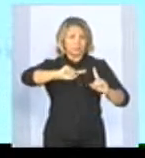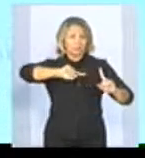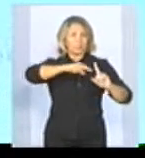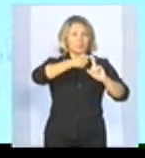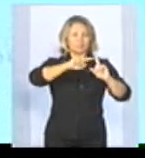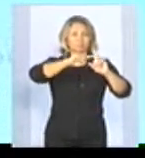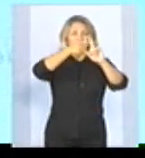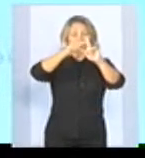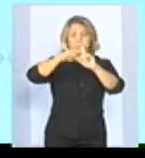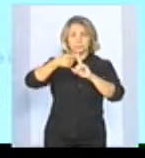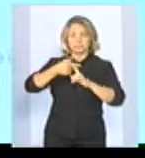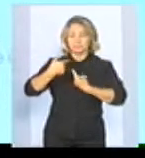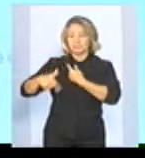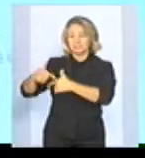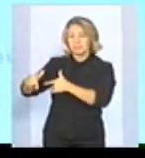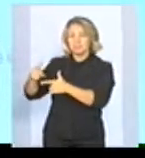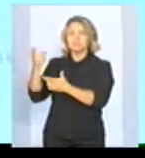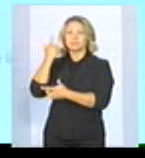gerados